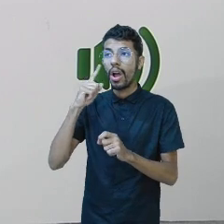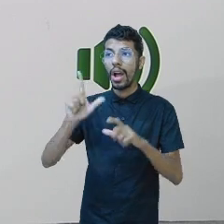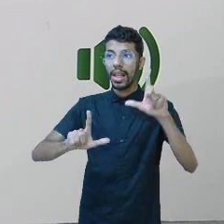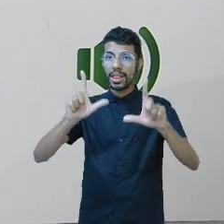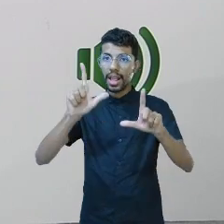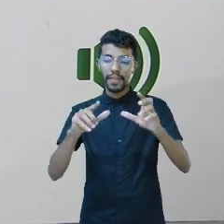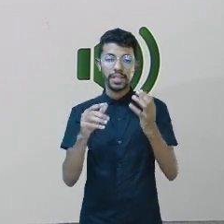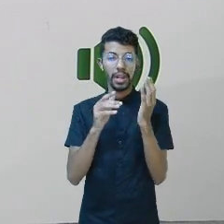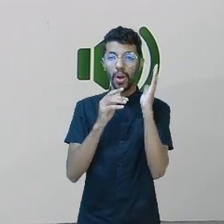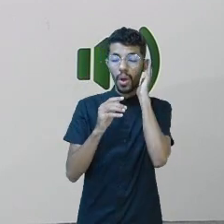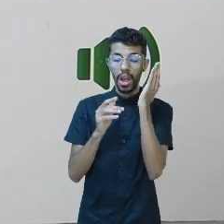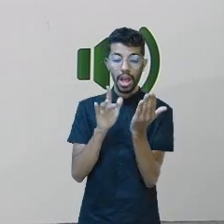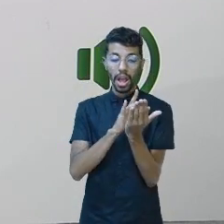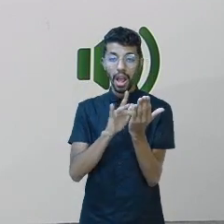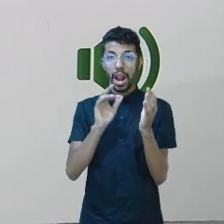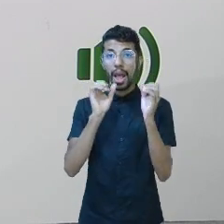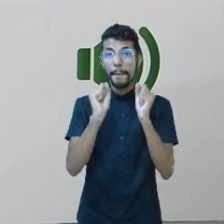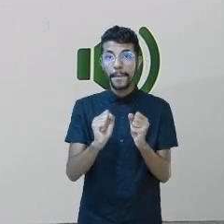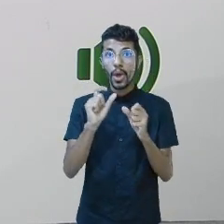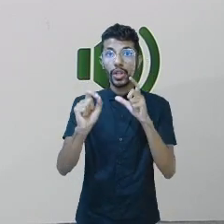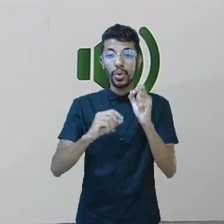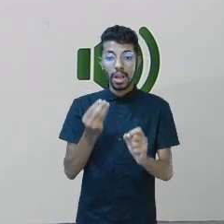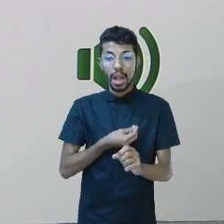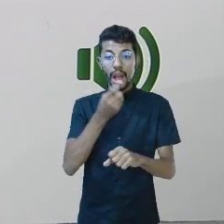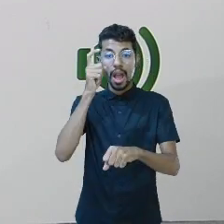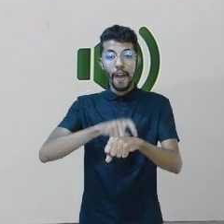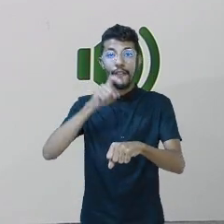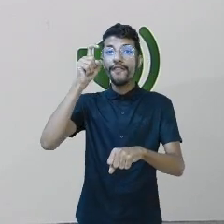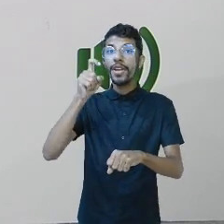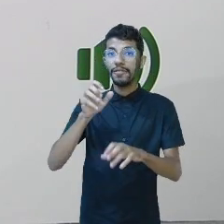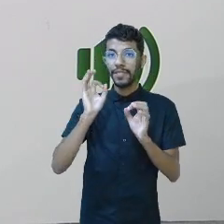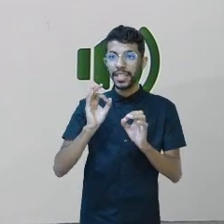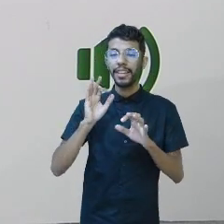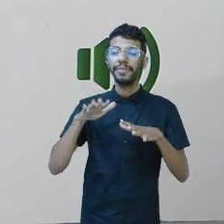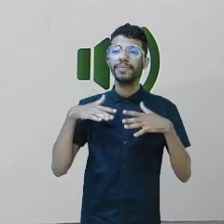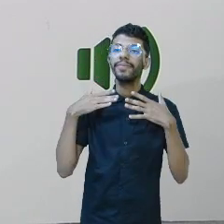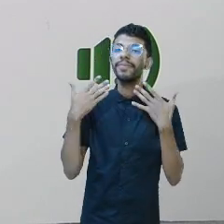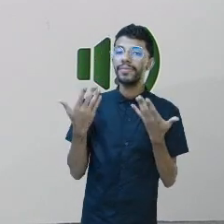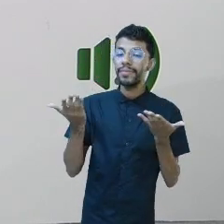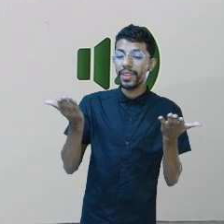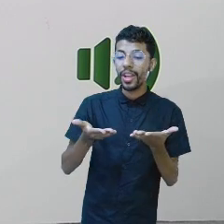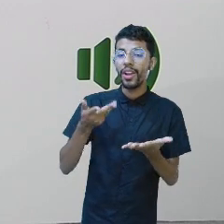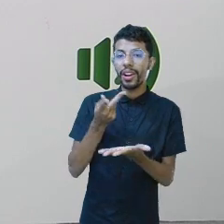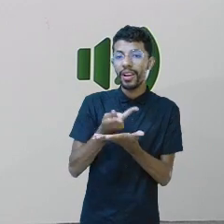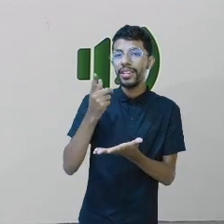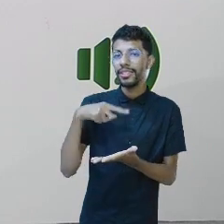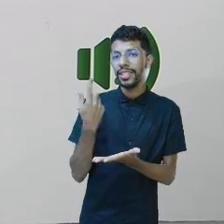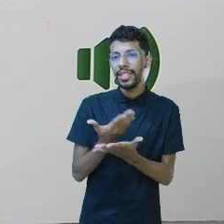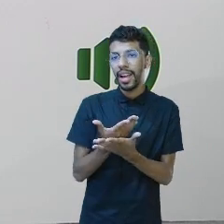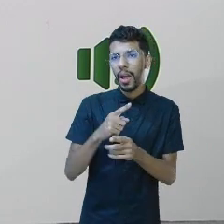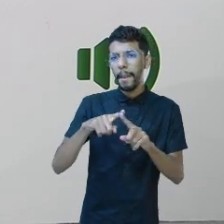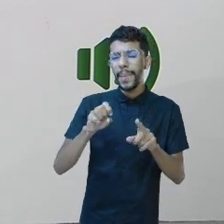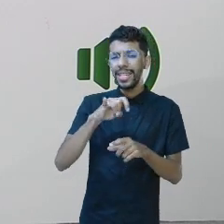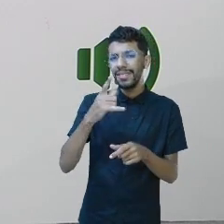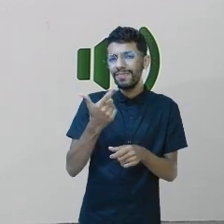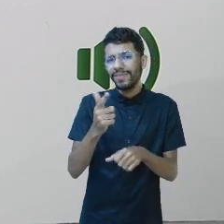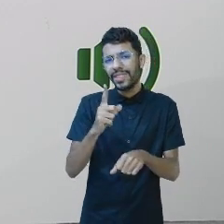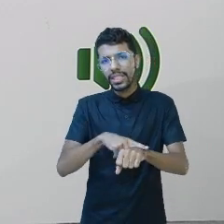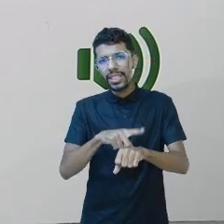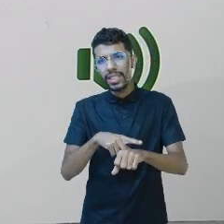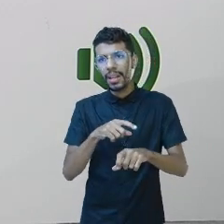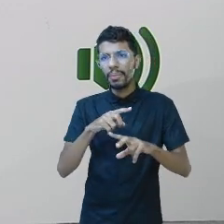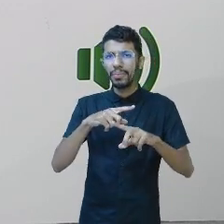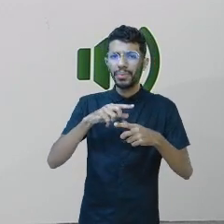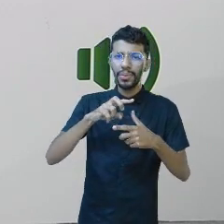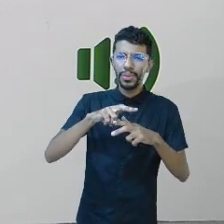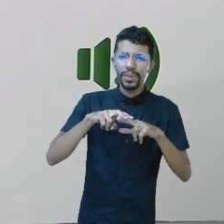no celular pode ser ao vivo, né? Agora está acontecendo a nossa aula. Mas se você não teve tempo por um problema ou por outro, acessa